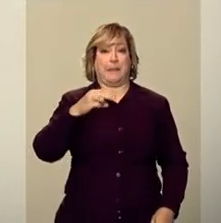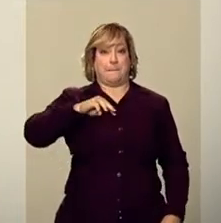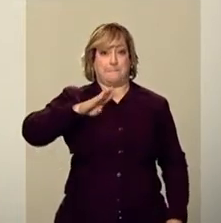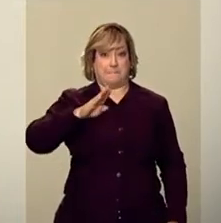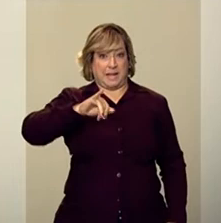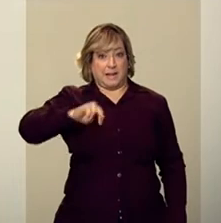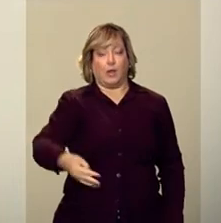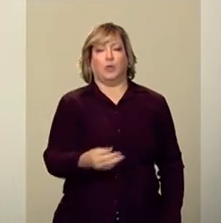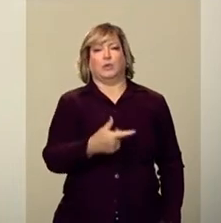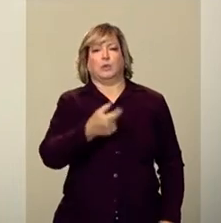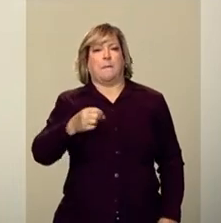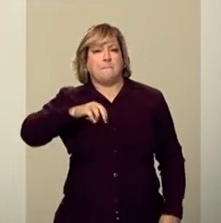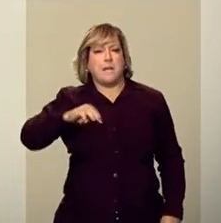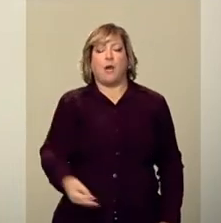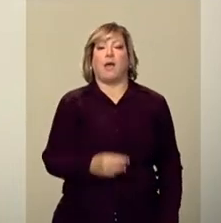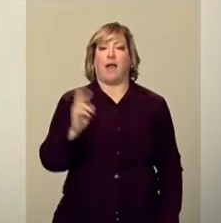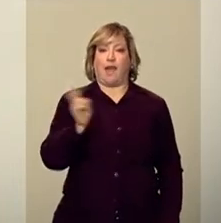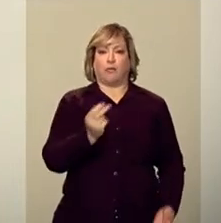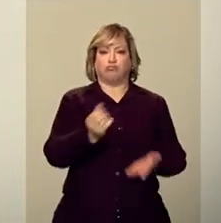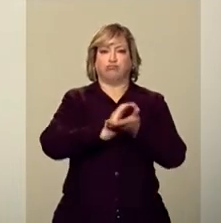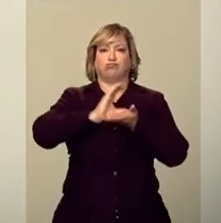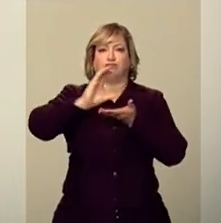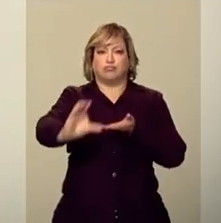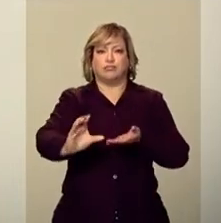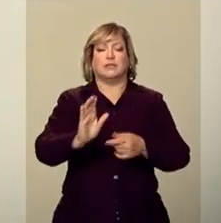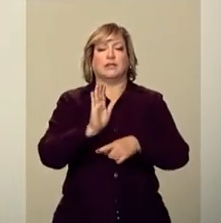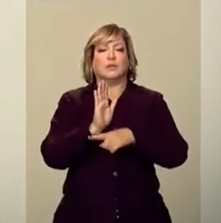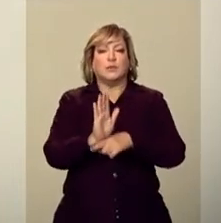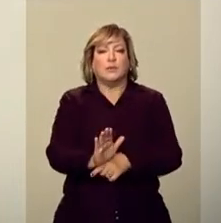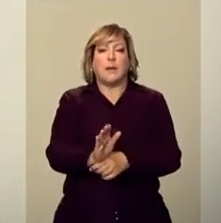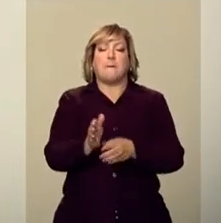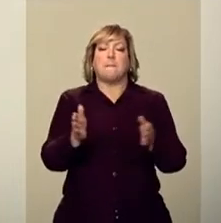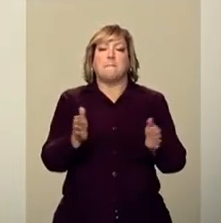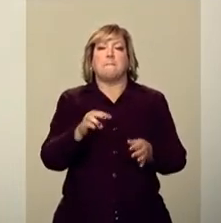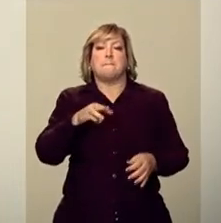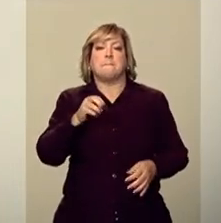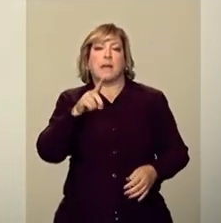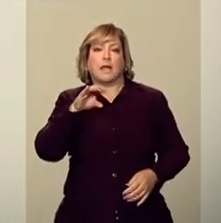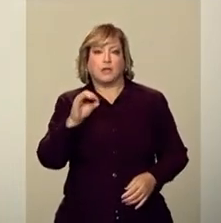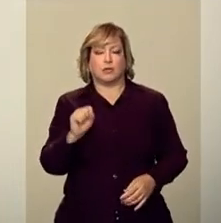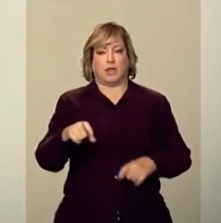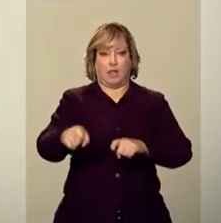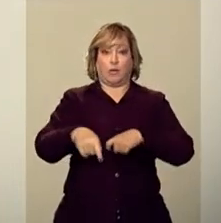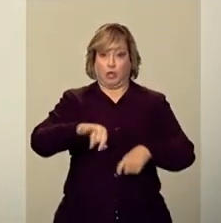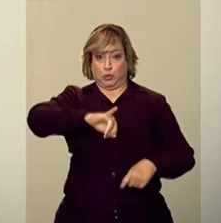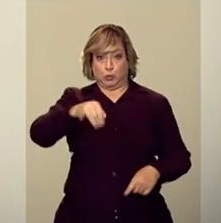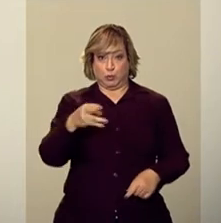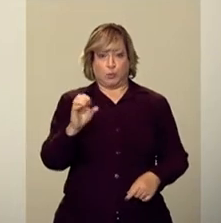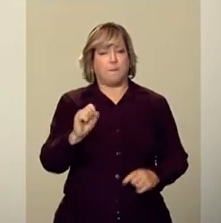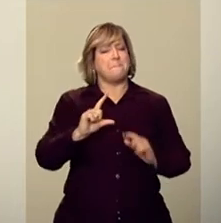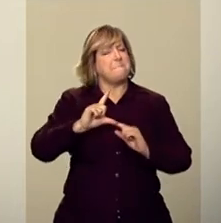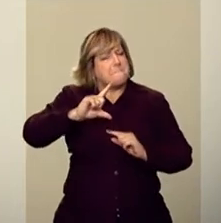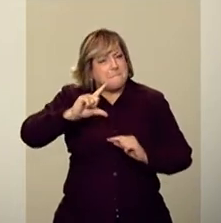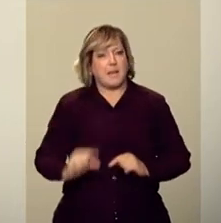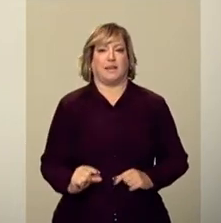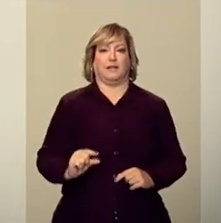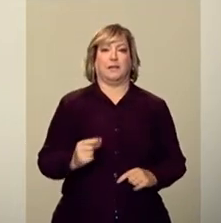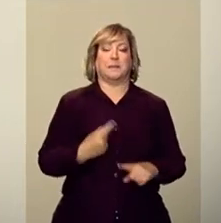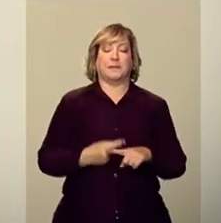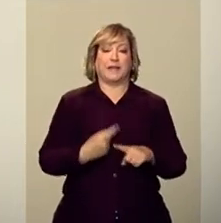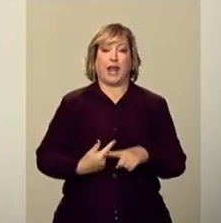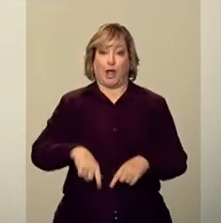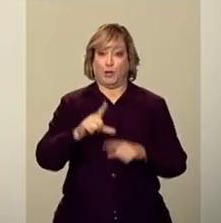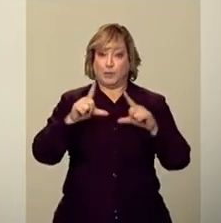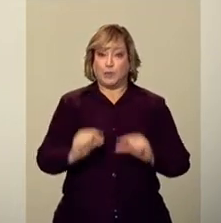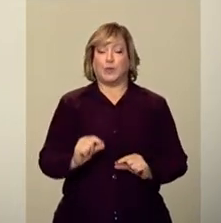milhões para financiar a produção dos médios agricultores e os juros serão ainda menores Luciano porque nós